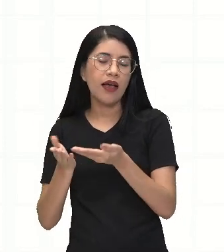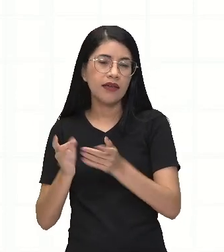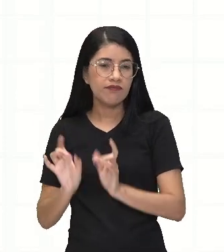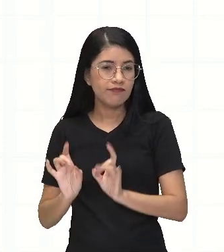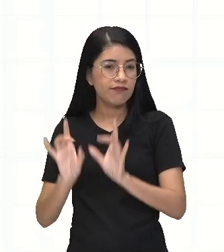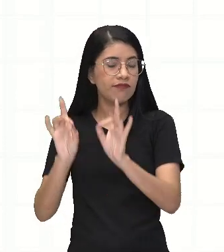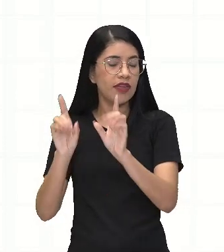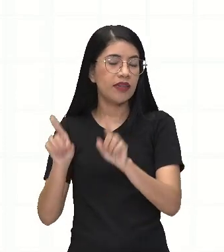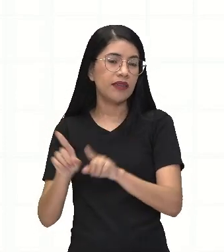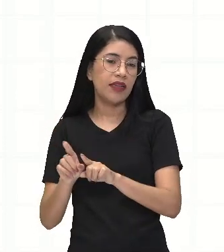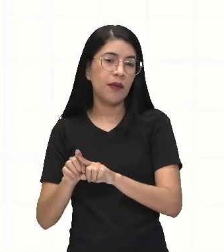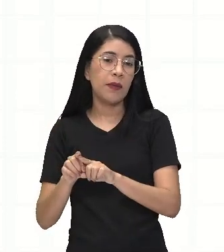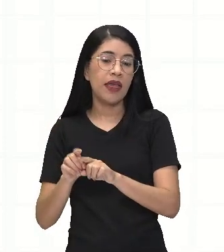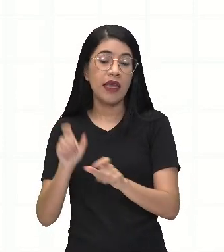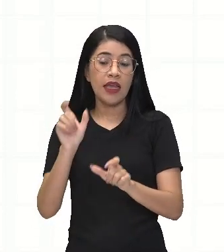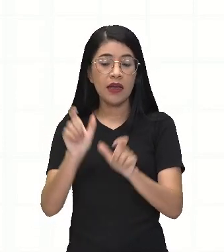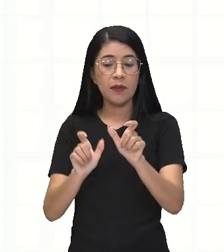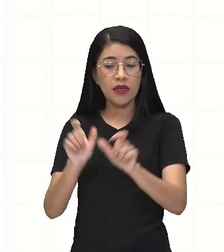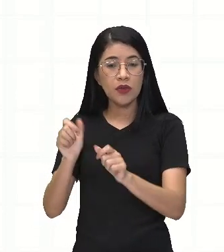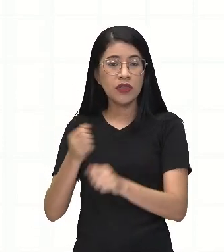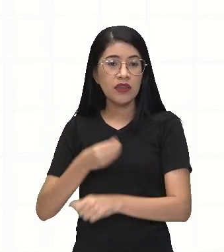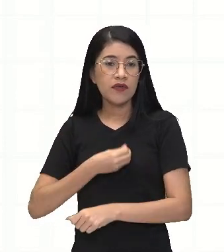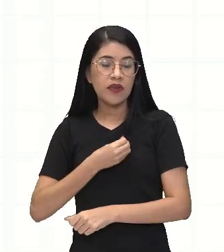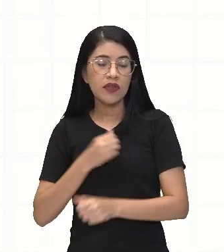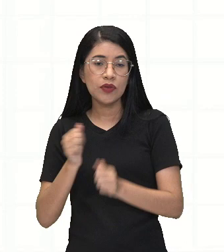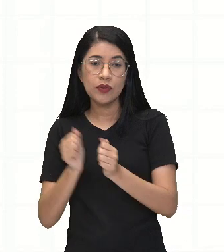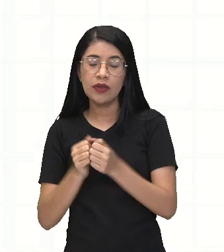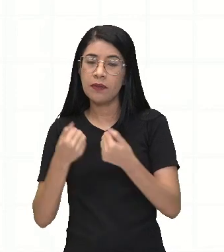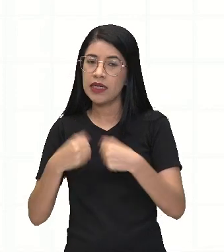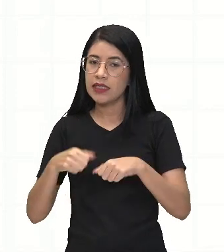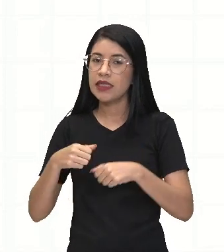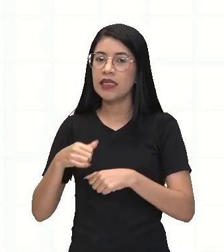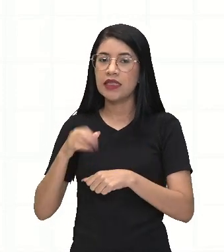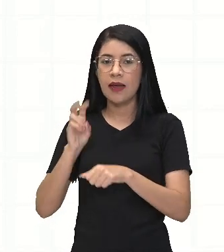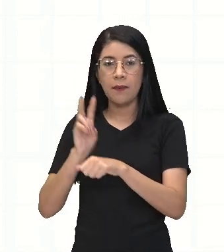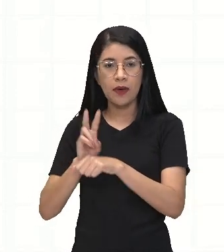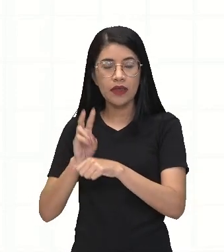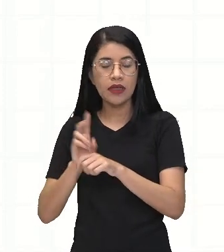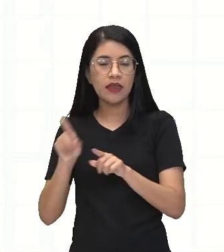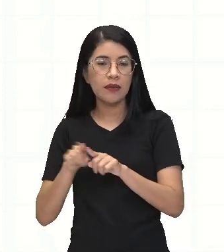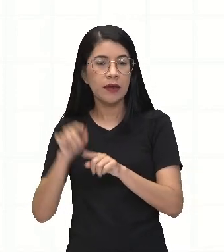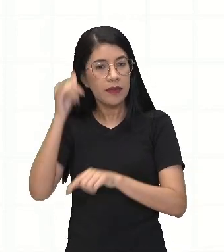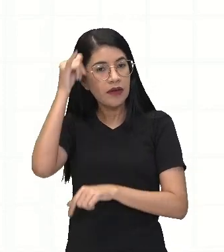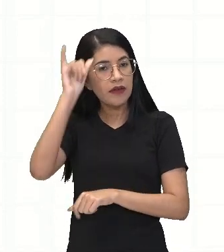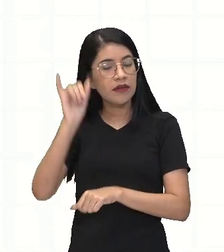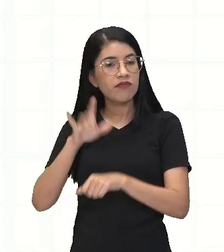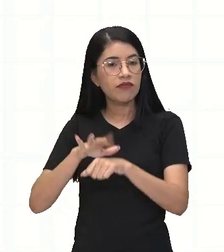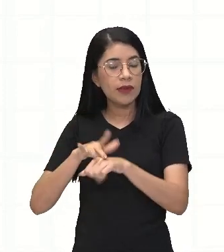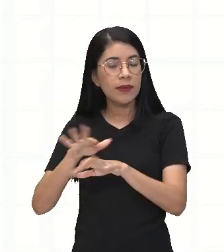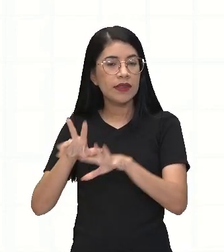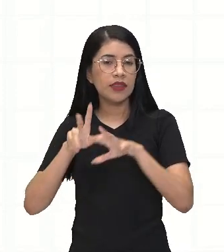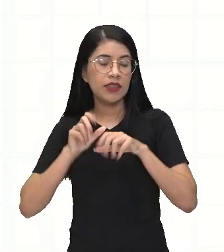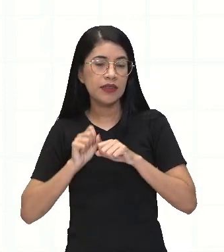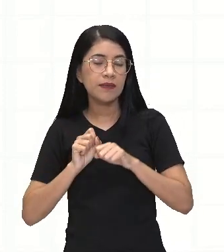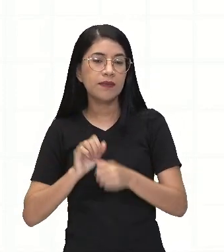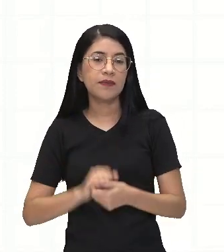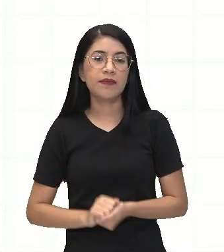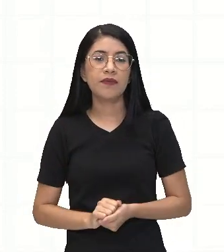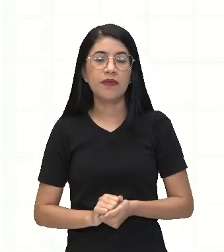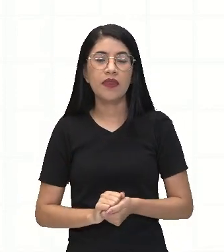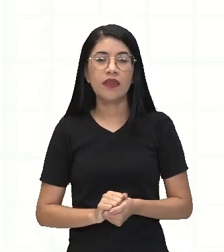pessoas ao redor têm que se prevenir para não adoecer também. Nós temos aí um outro caso que é